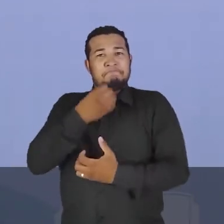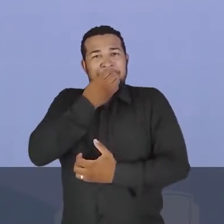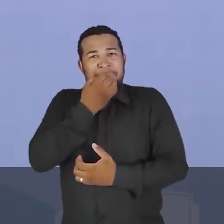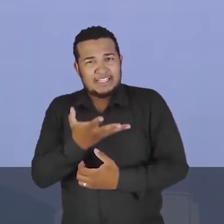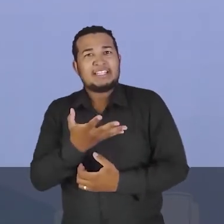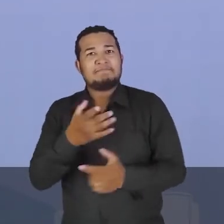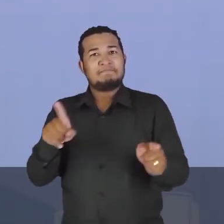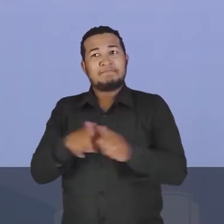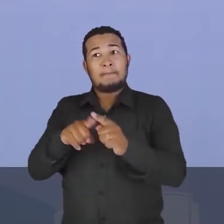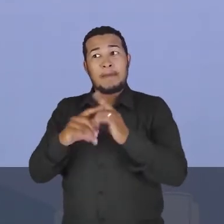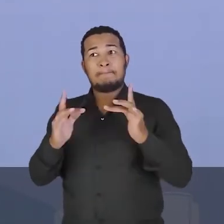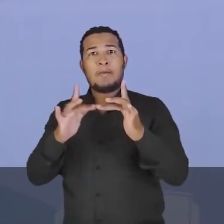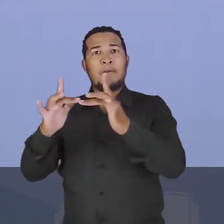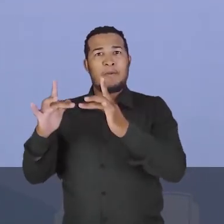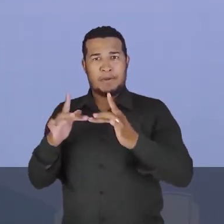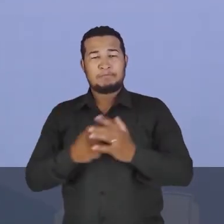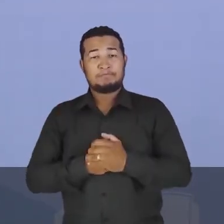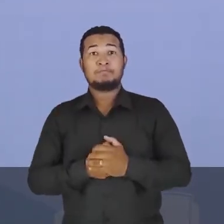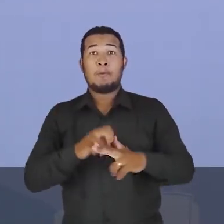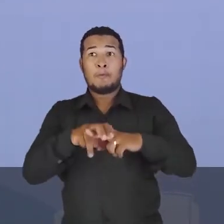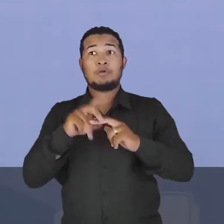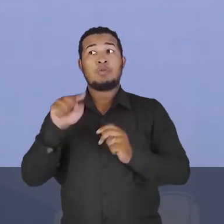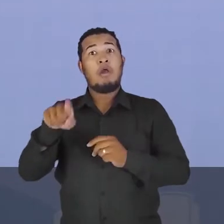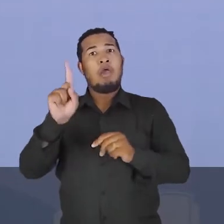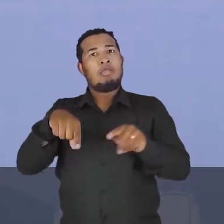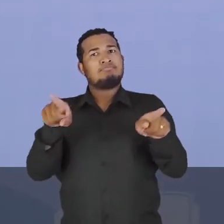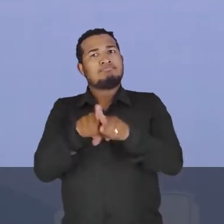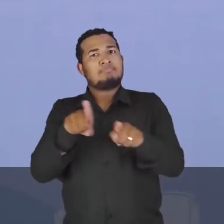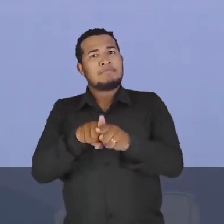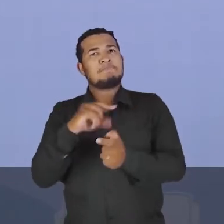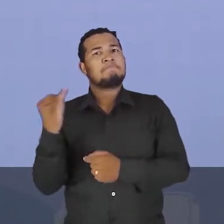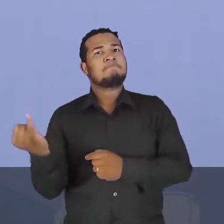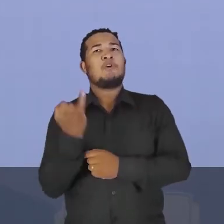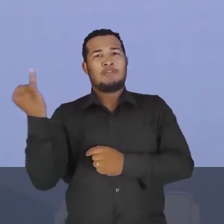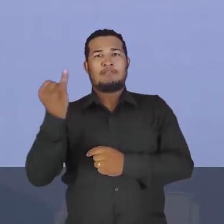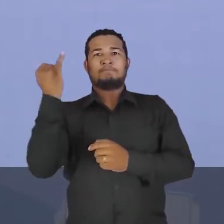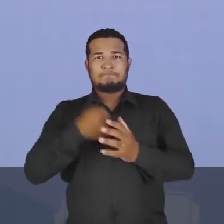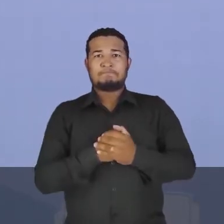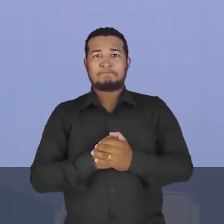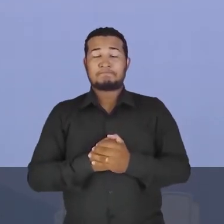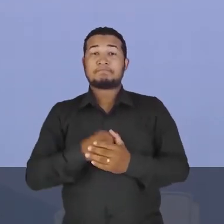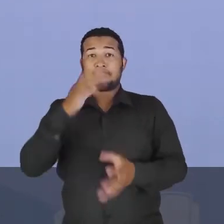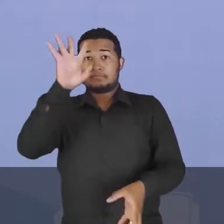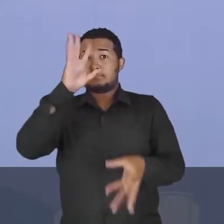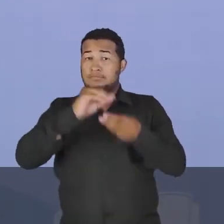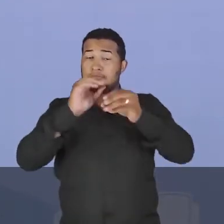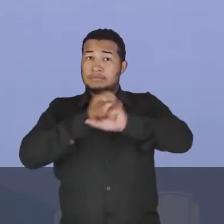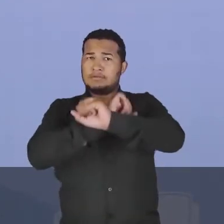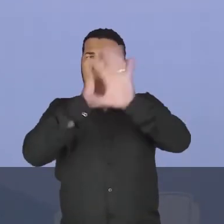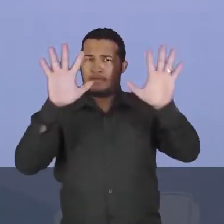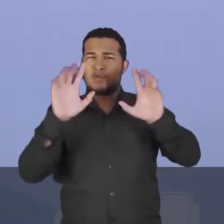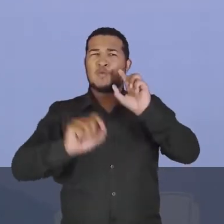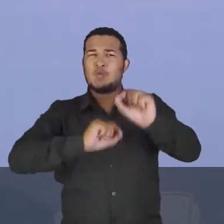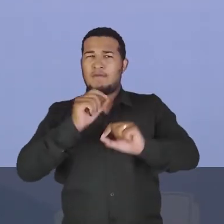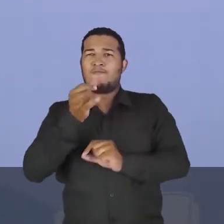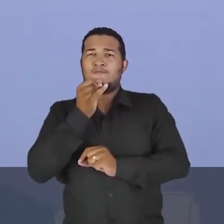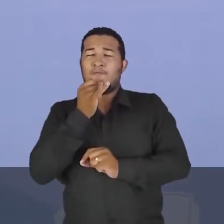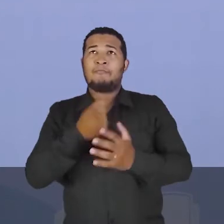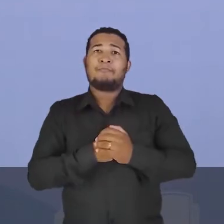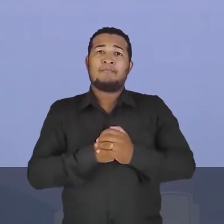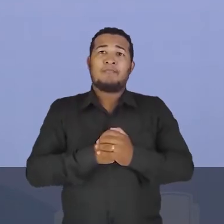prol do bem comum. Então, esse aqui é um ponto também de muita importância. Compreender isso, compreender que se, por exemplo,